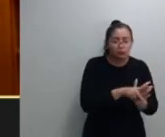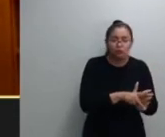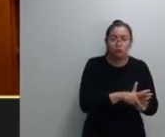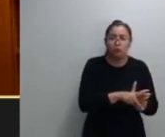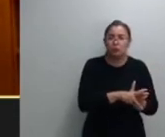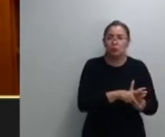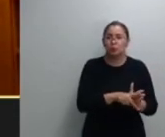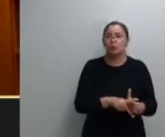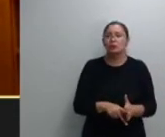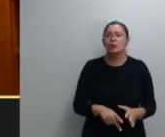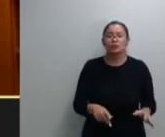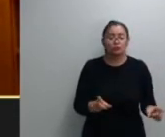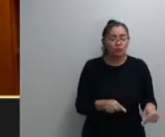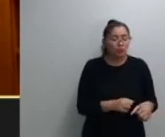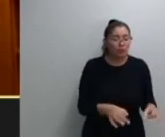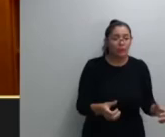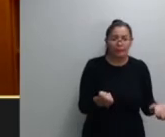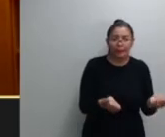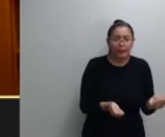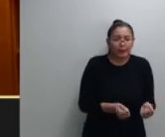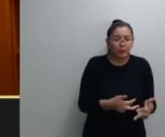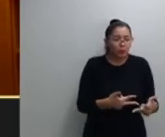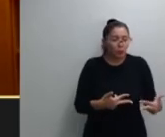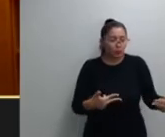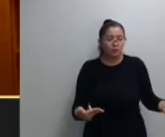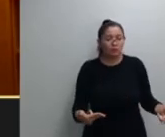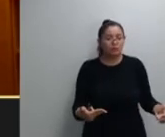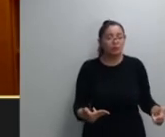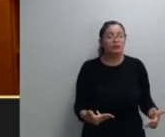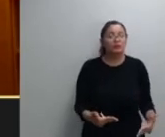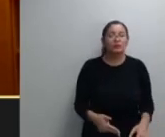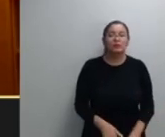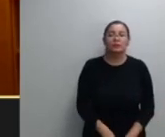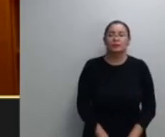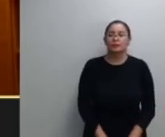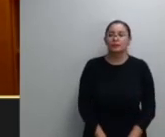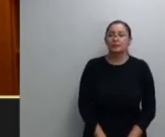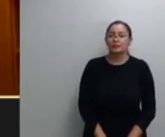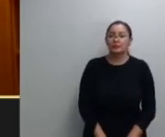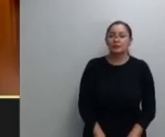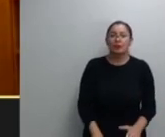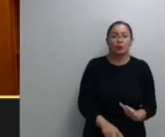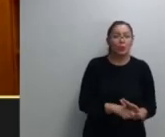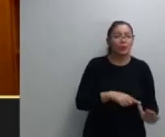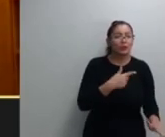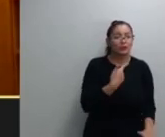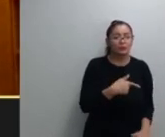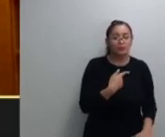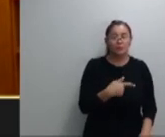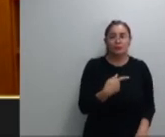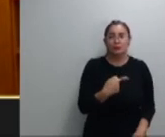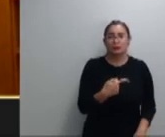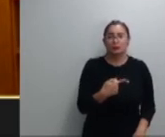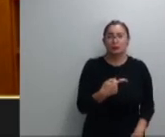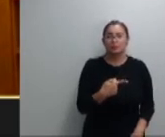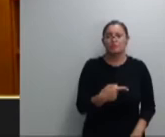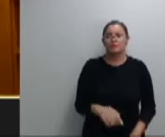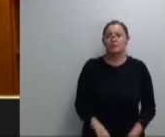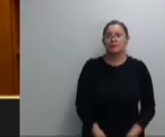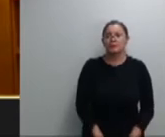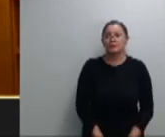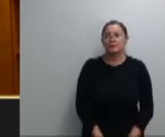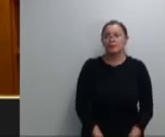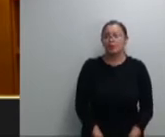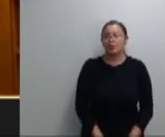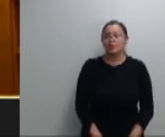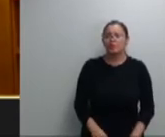PIS e COFINS de máquinas e equipamentos destinados ao ativo mobilizado, no parágrafo 7, ele diz que é o Poder Executivo que vai tratar